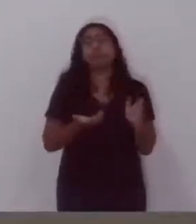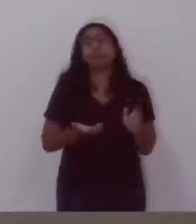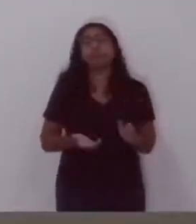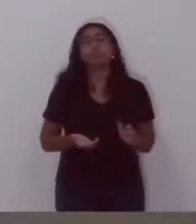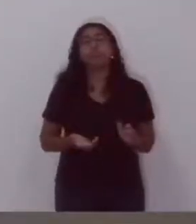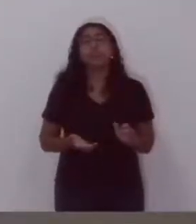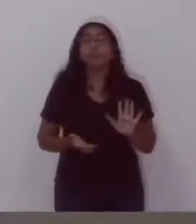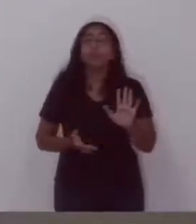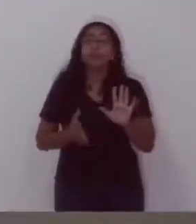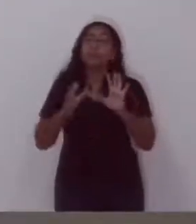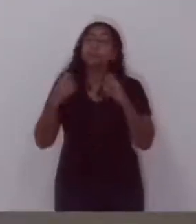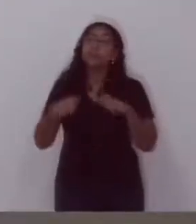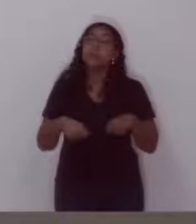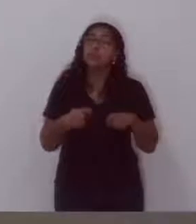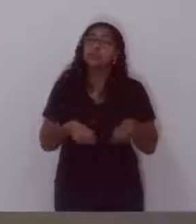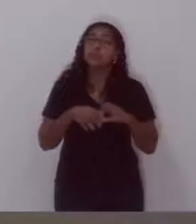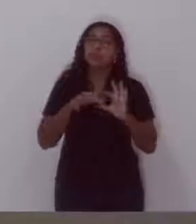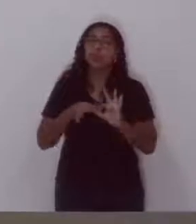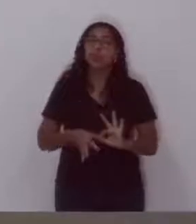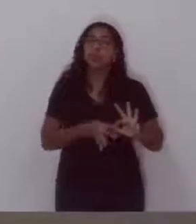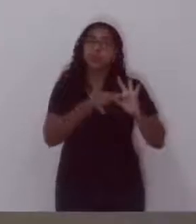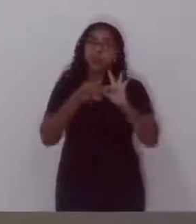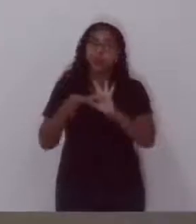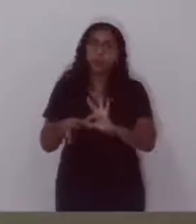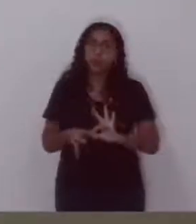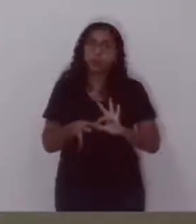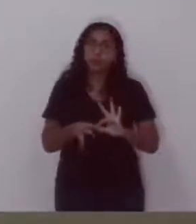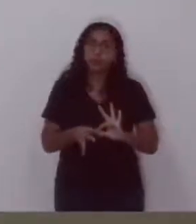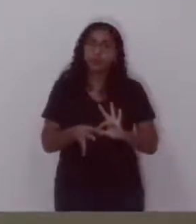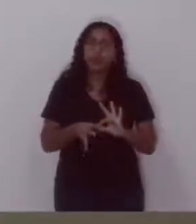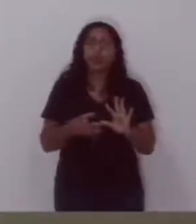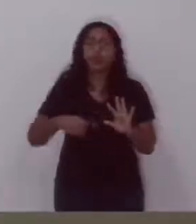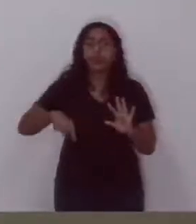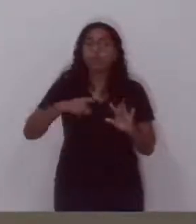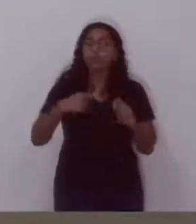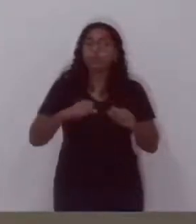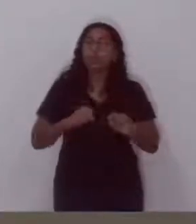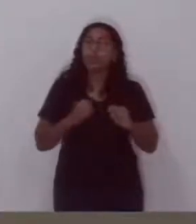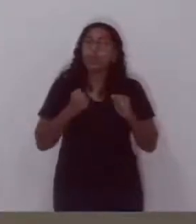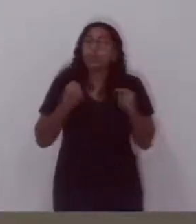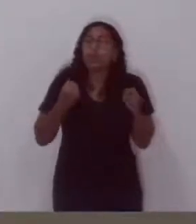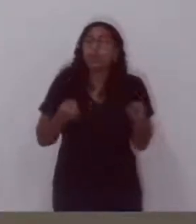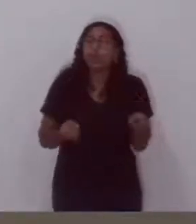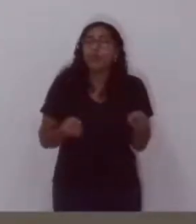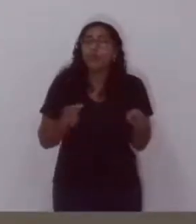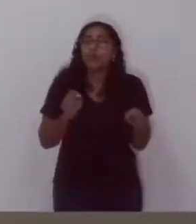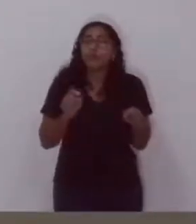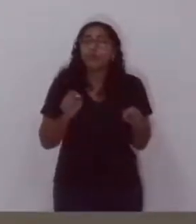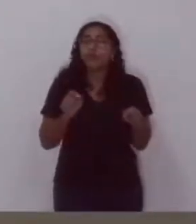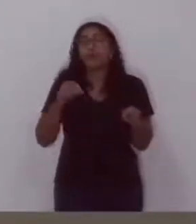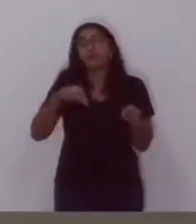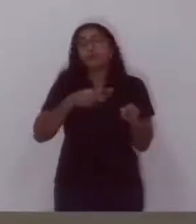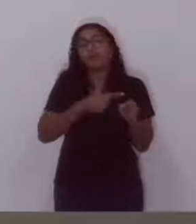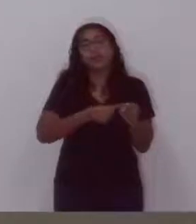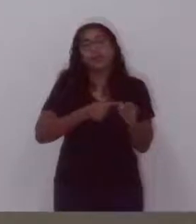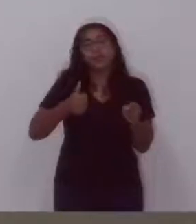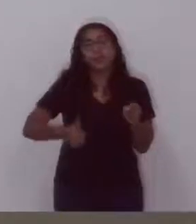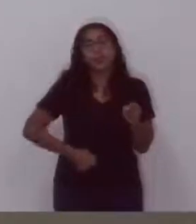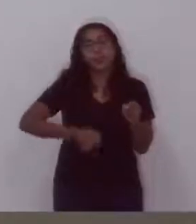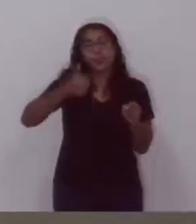mas com união. Para isso, é lógico que nós lutaremos para que Vinhedo seja uma cidade cada vez melhor.